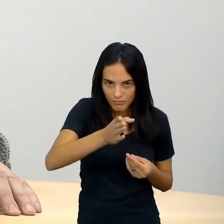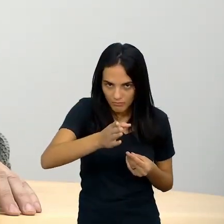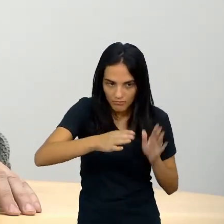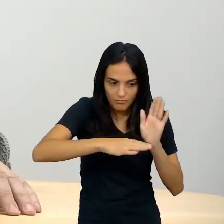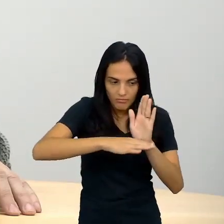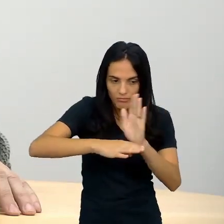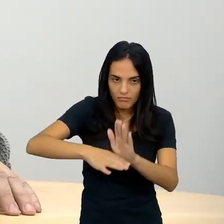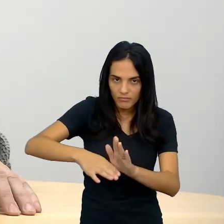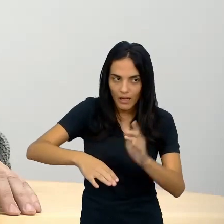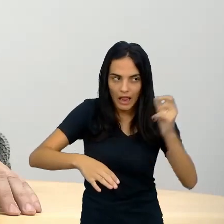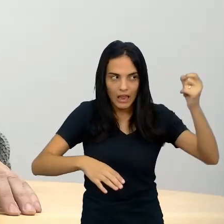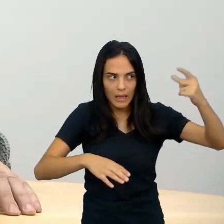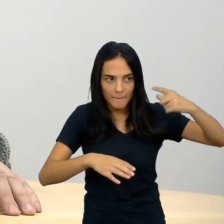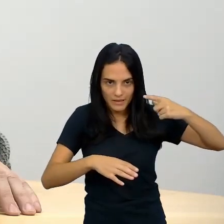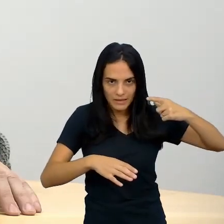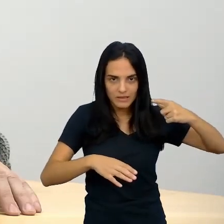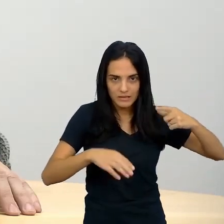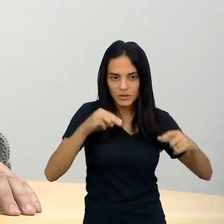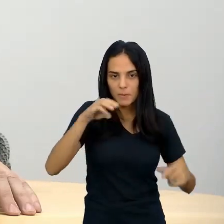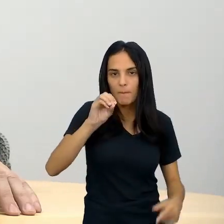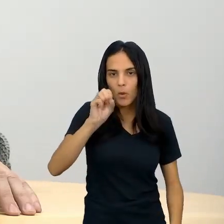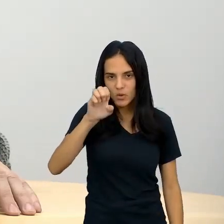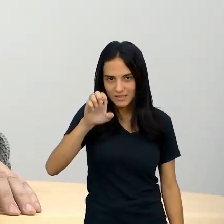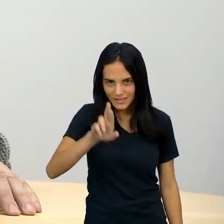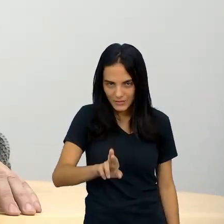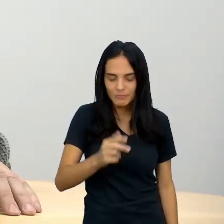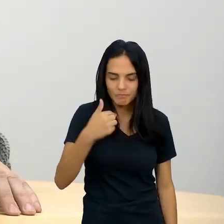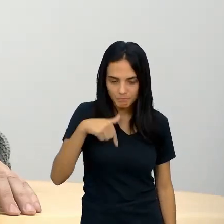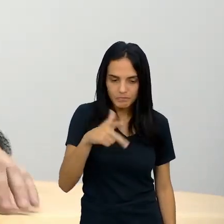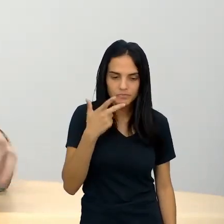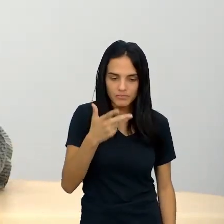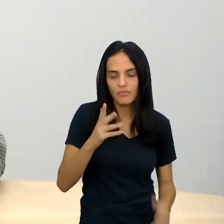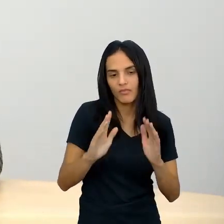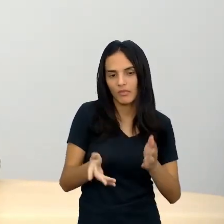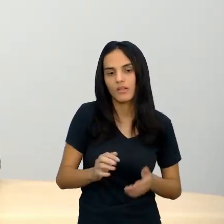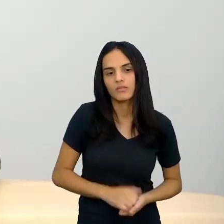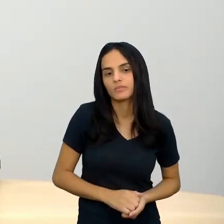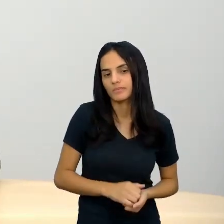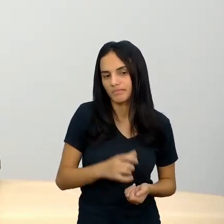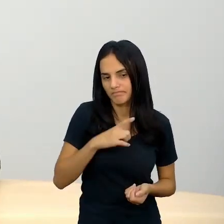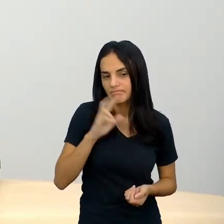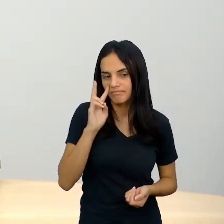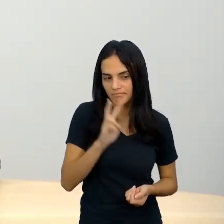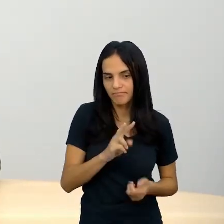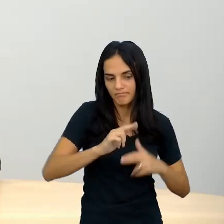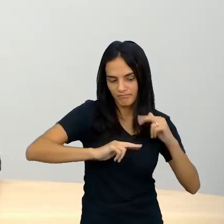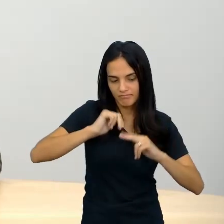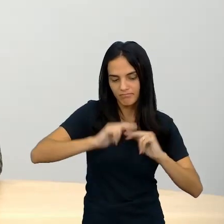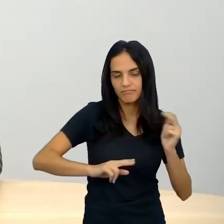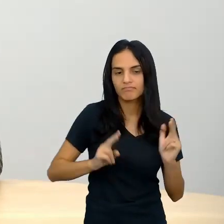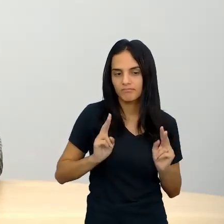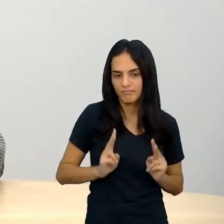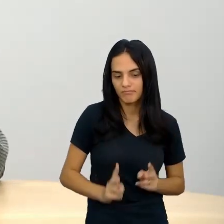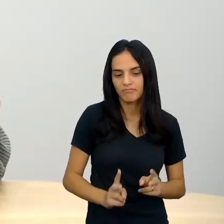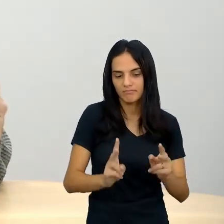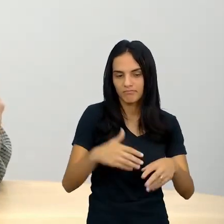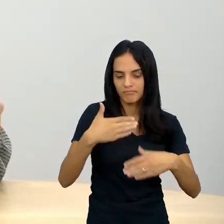as lâmpadas de Moser, isso a gente já comentou em vários, né? Então, veja que o material ele vem sempre